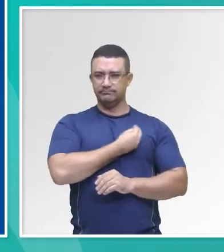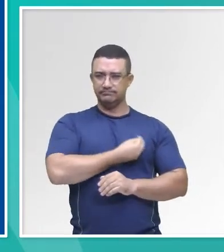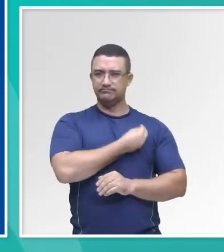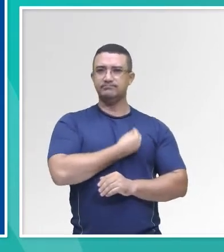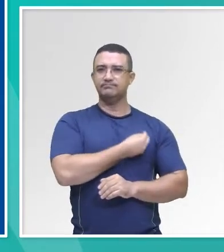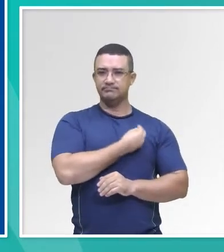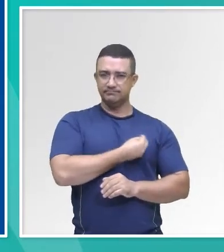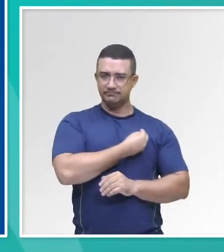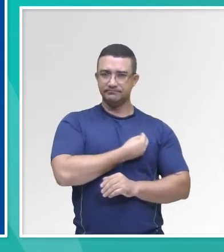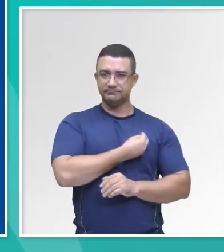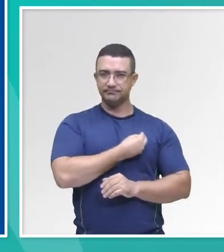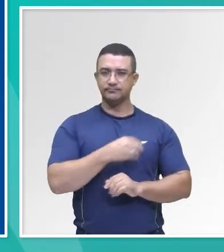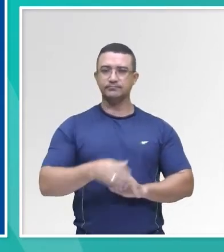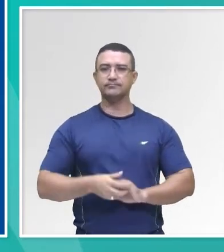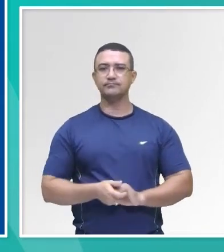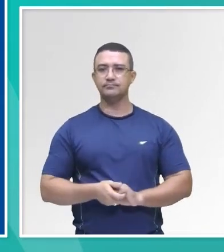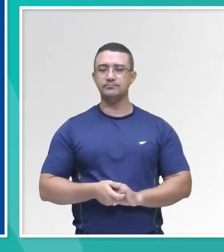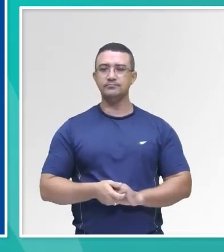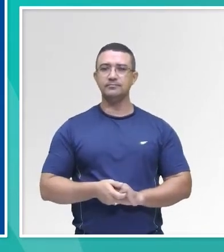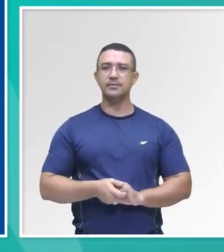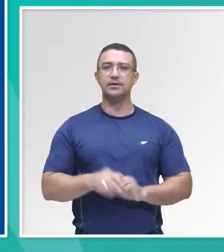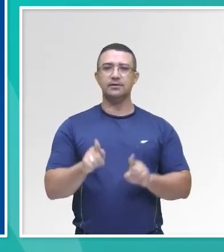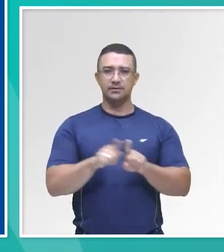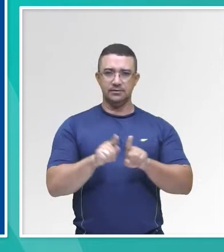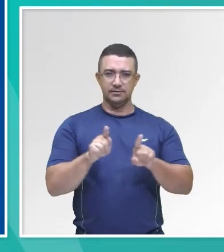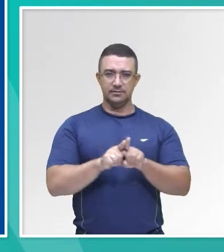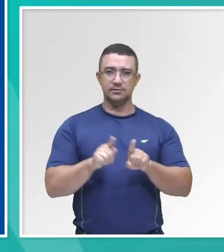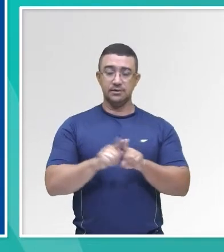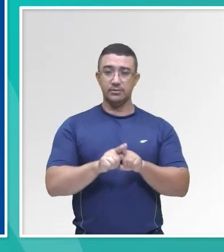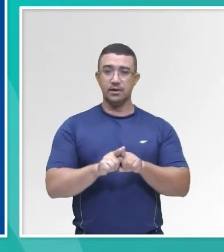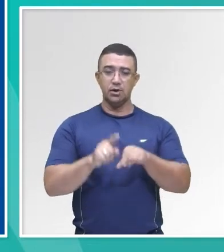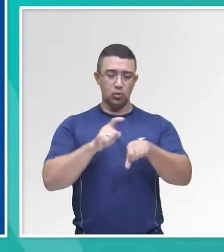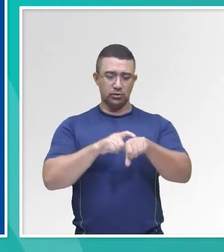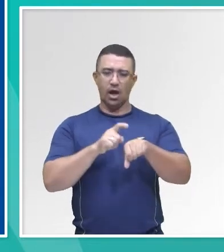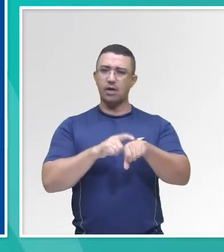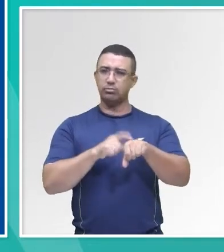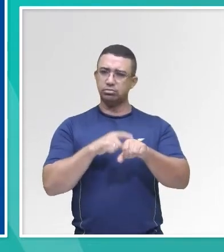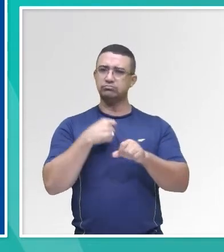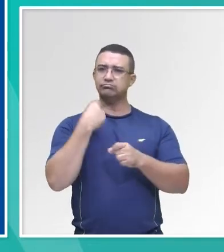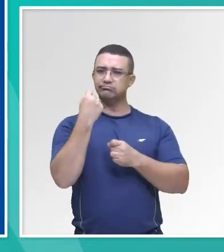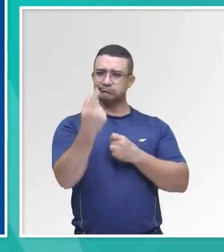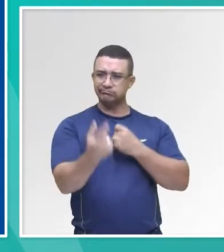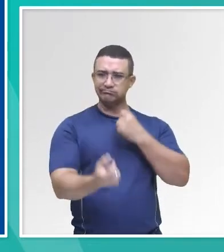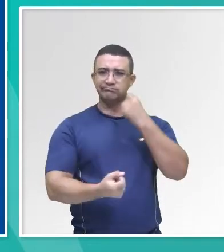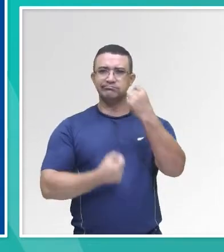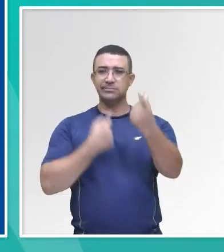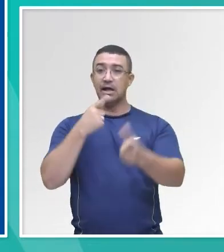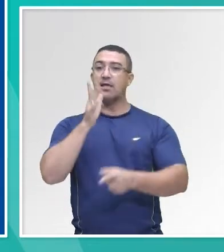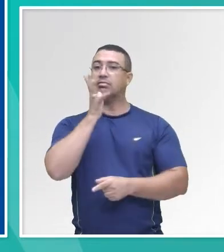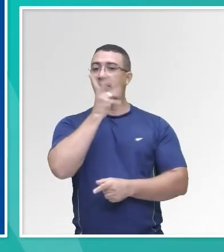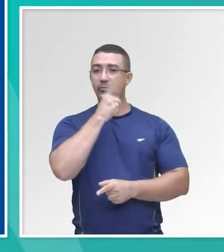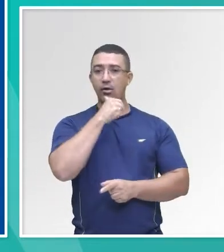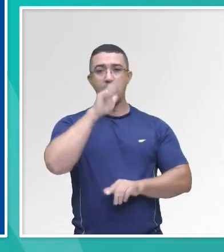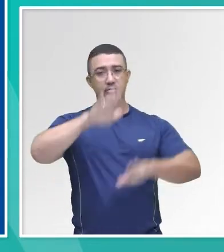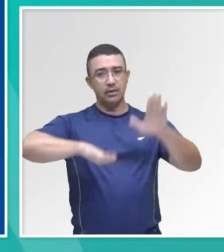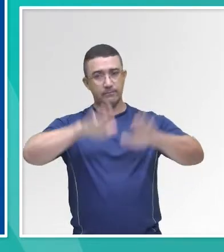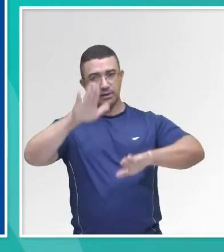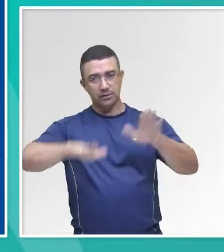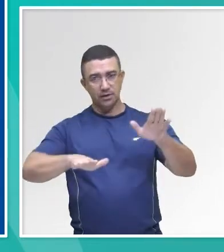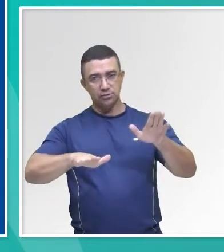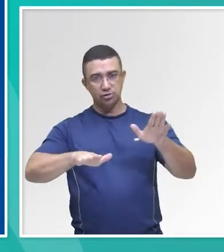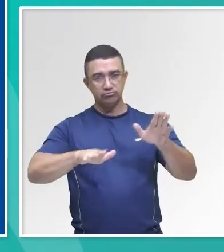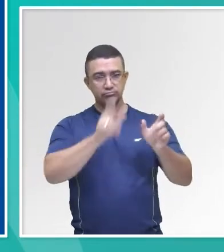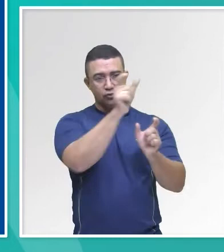densas e complexas, com passagens mais lentas de tempo, dependendo da importância dada ao personagem ou à